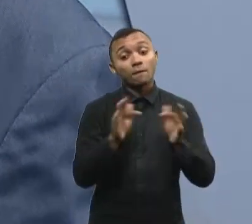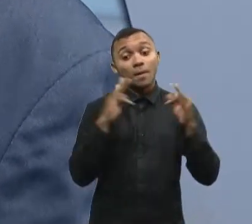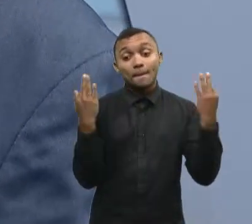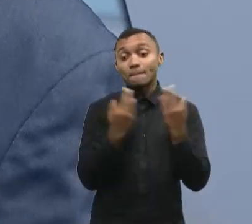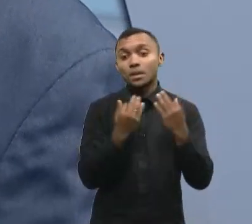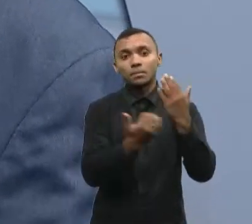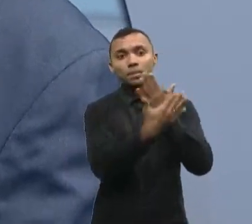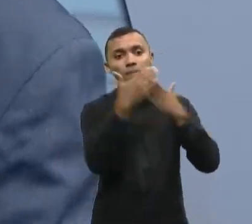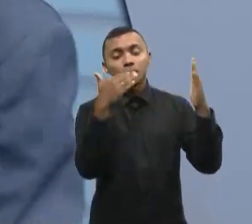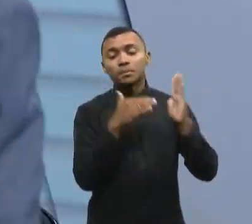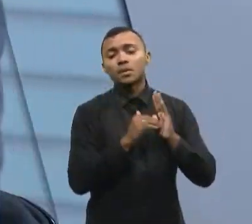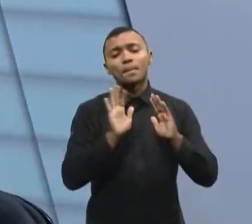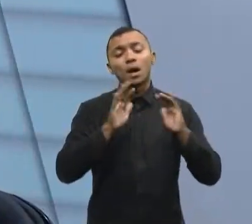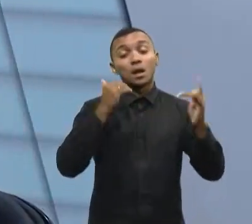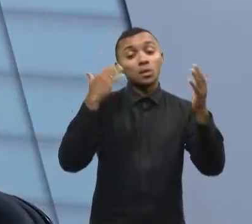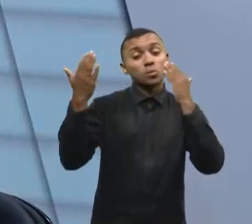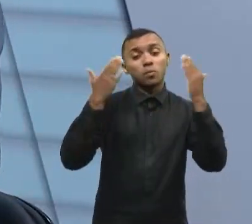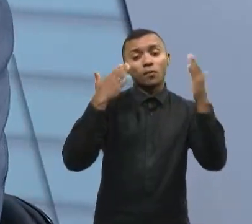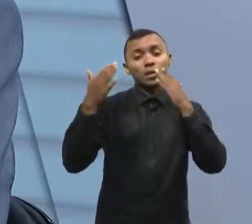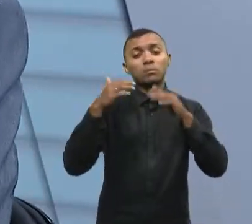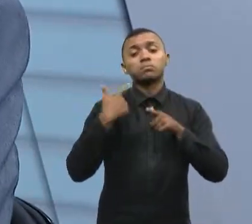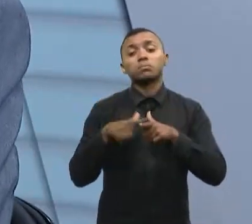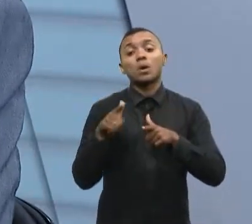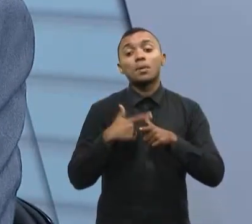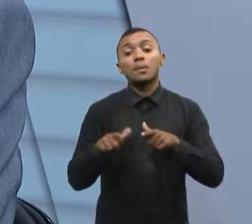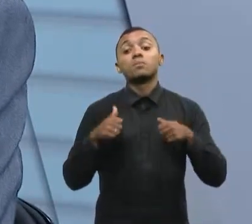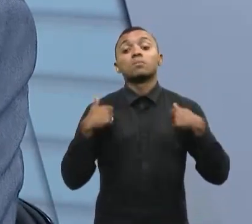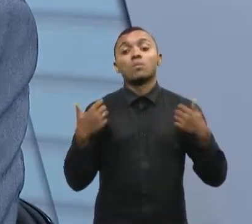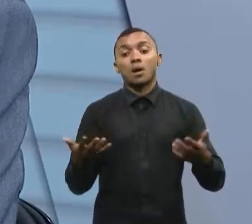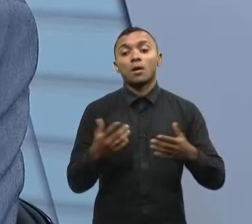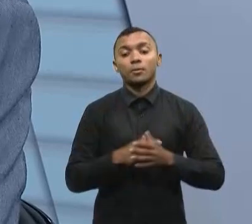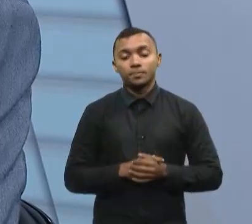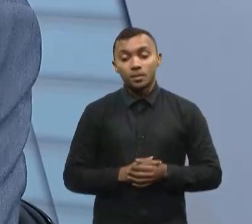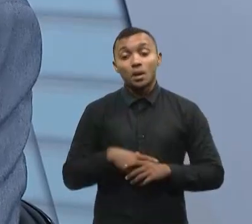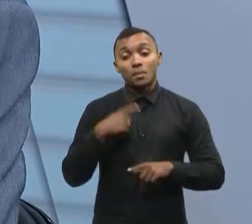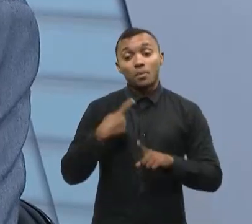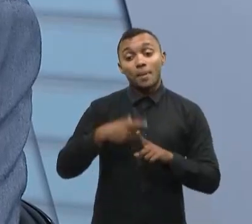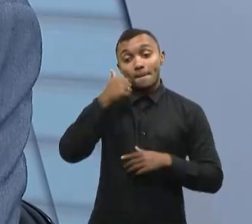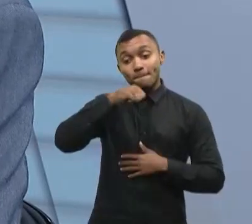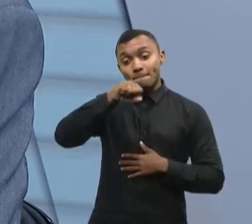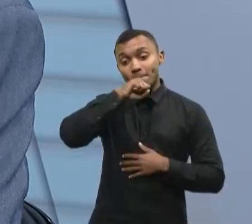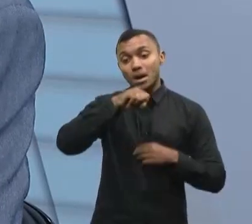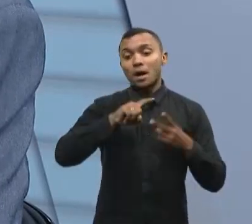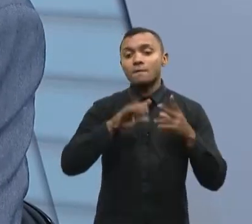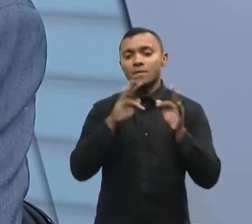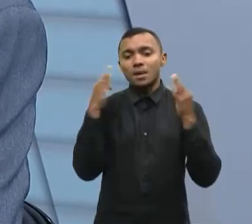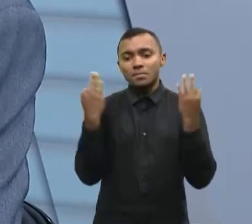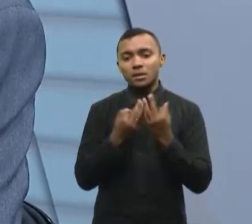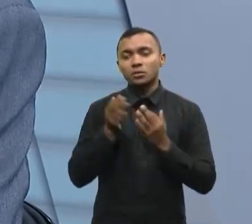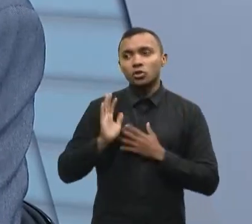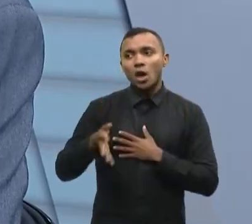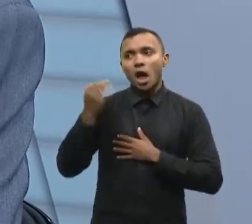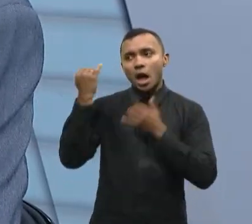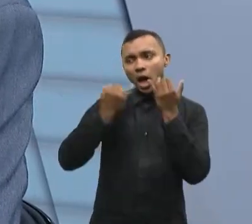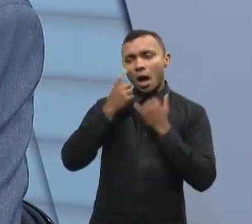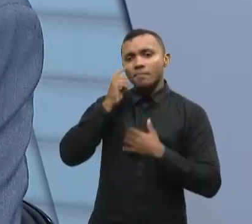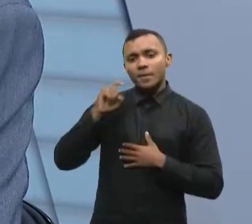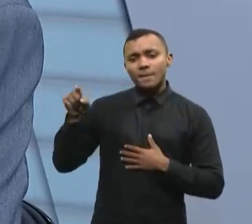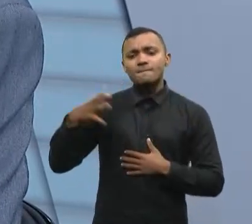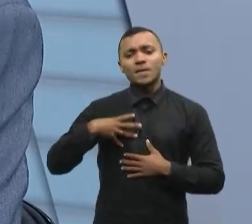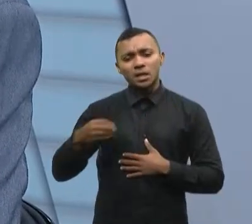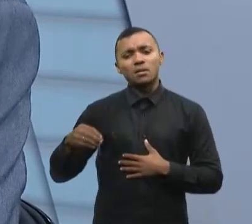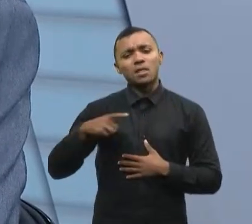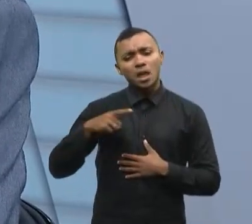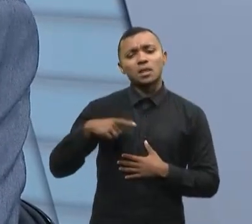Qual é a dúvida que se tem? Porque a mãe, o pai, a família descobre que o filho tem, em algum nível,